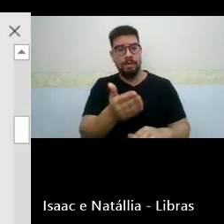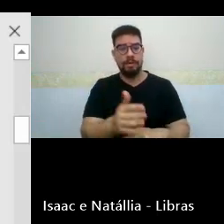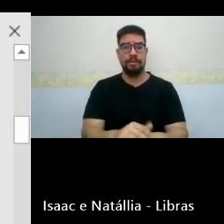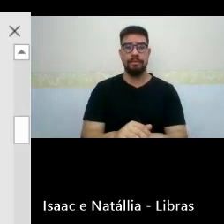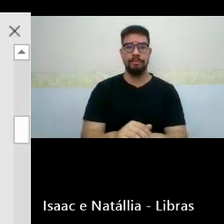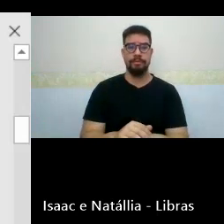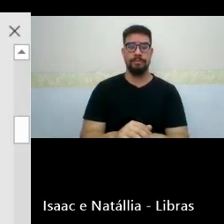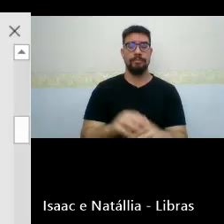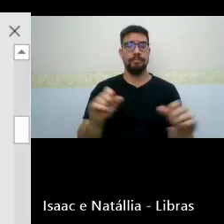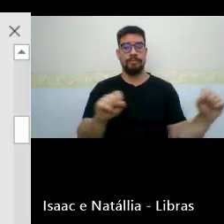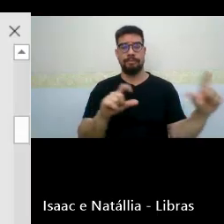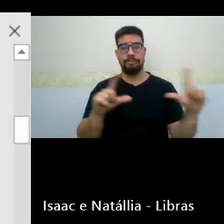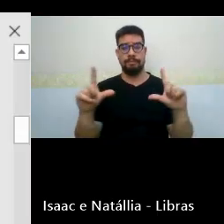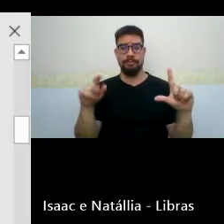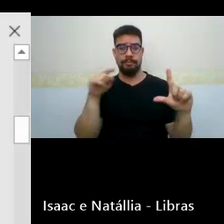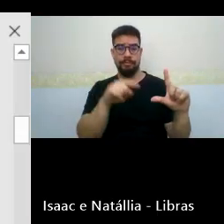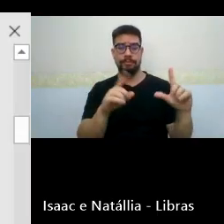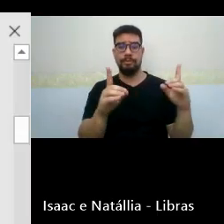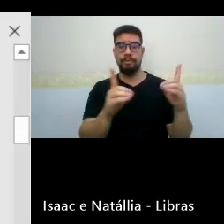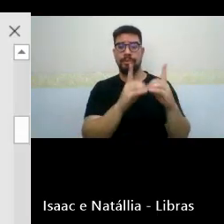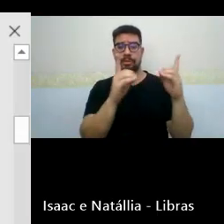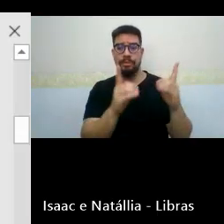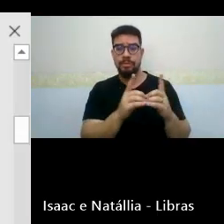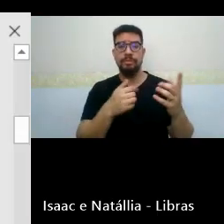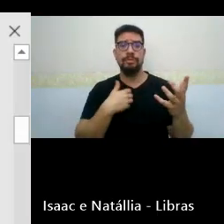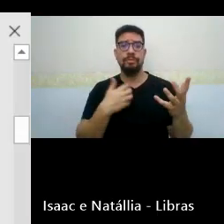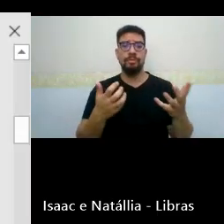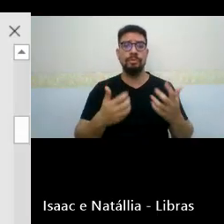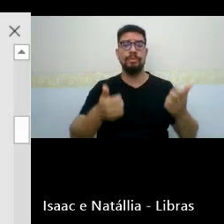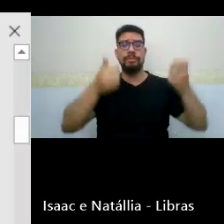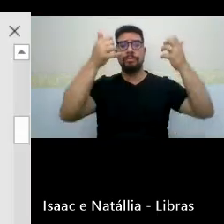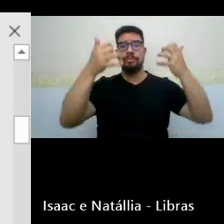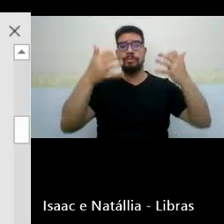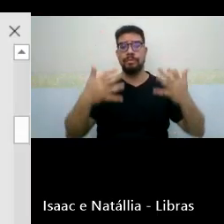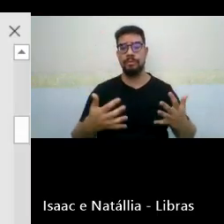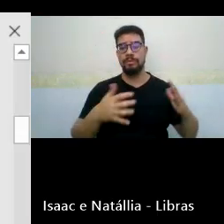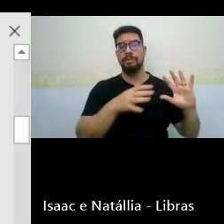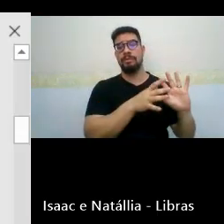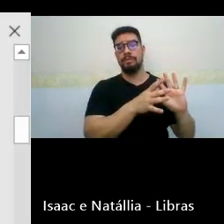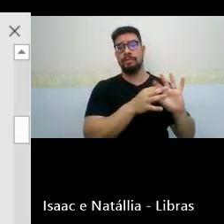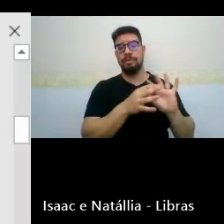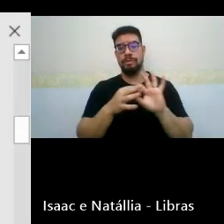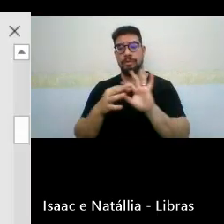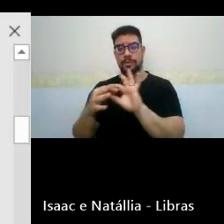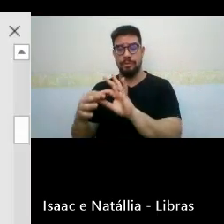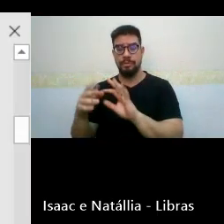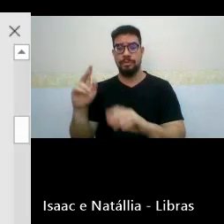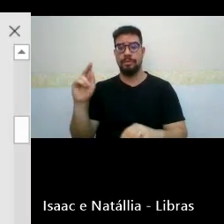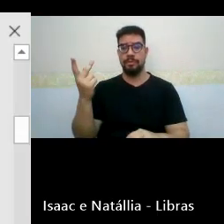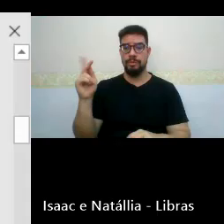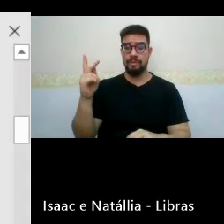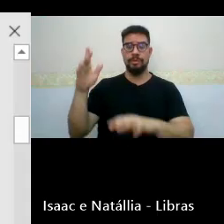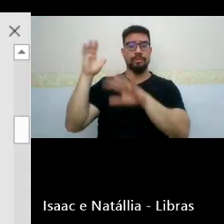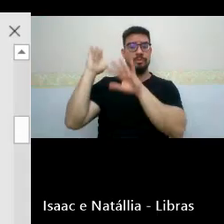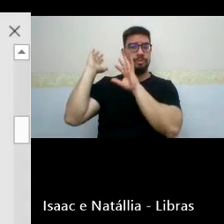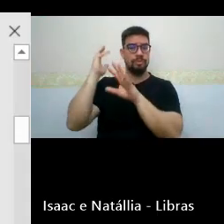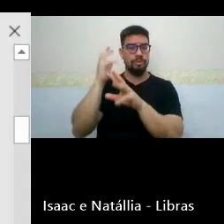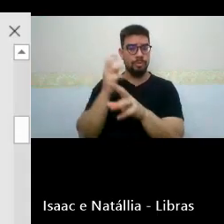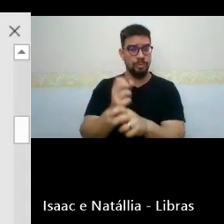para explicar um pouquinho mais, mas eu quis fazer uma contextualização histórica e temporal dos processos